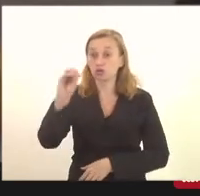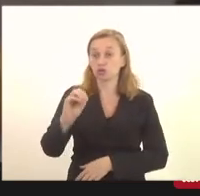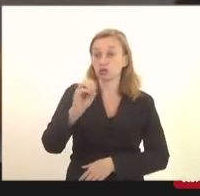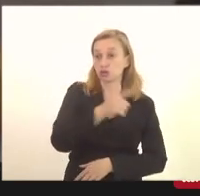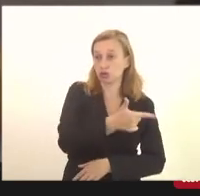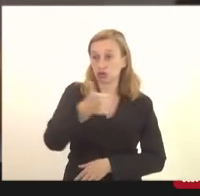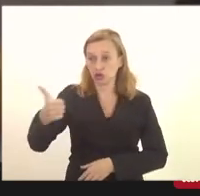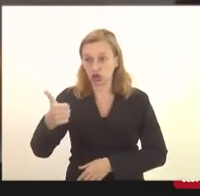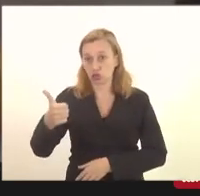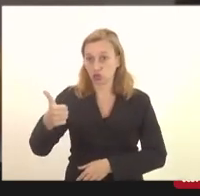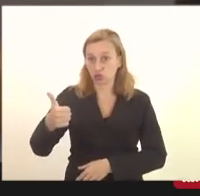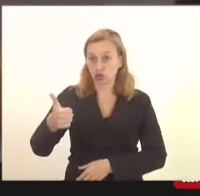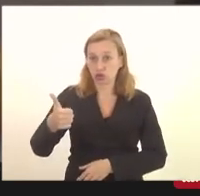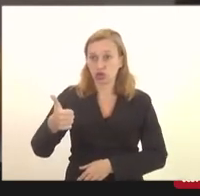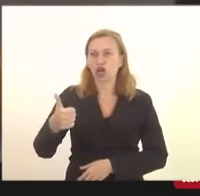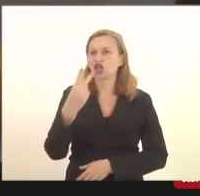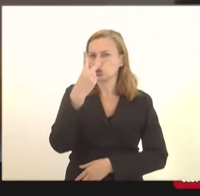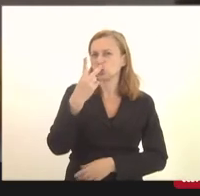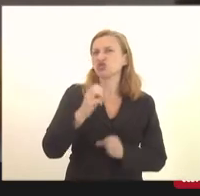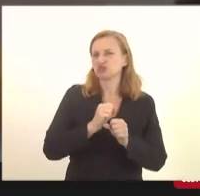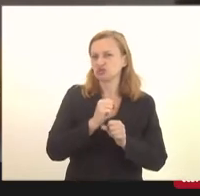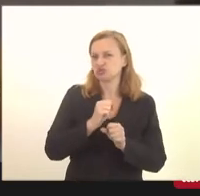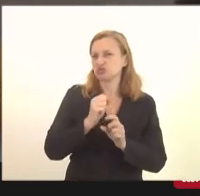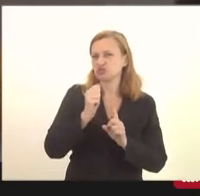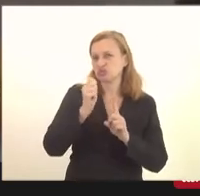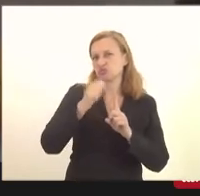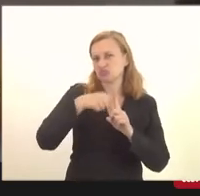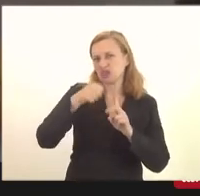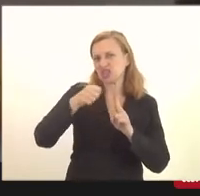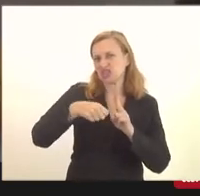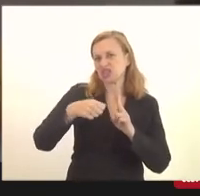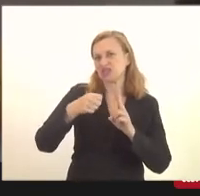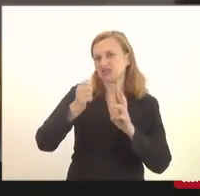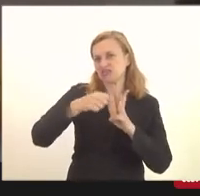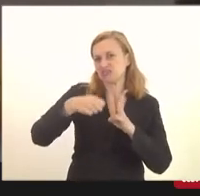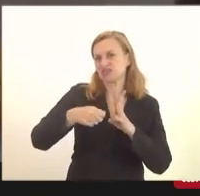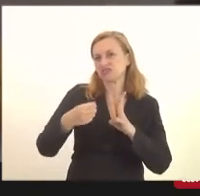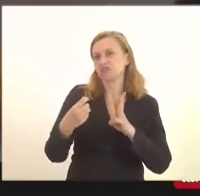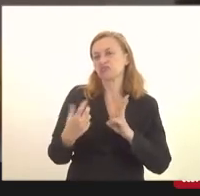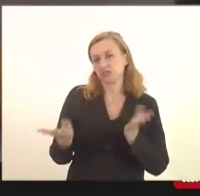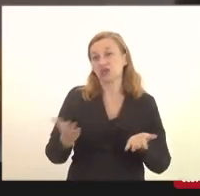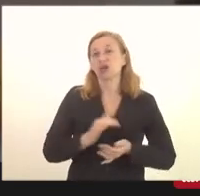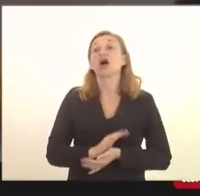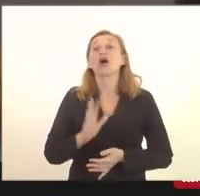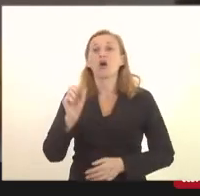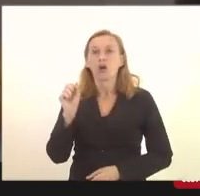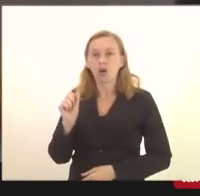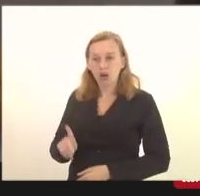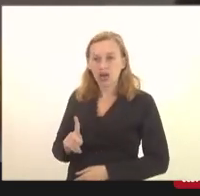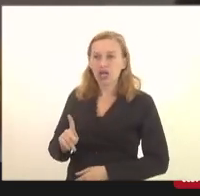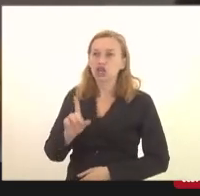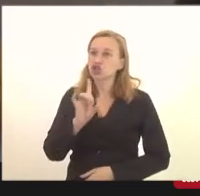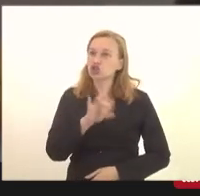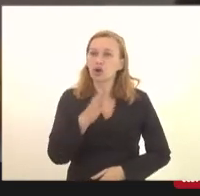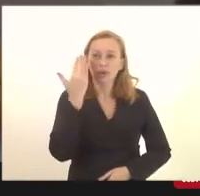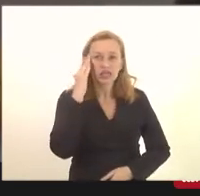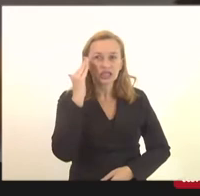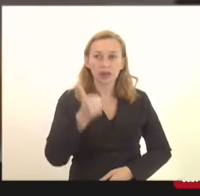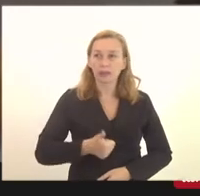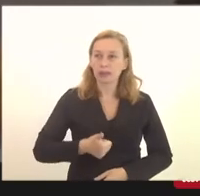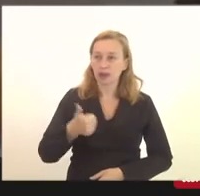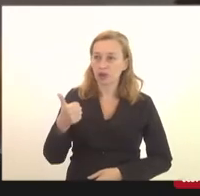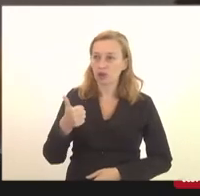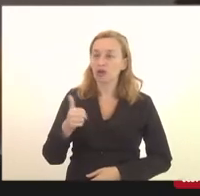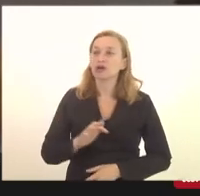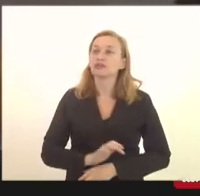2021, daqui a 2 meses, mais ou menos, 3 meses. Ok, então, só para a gente ter entendido a sua